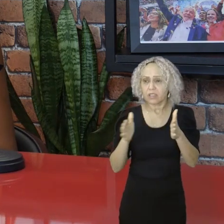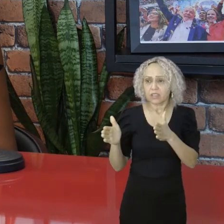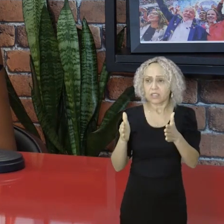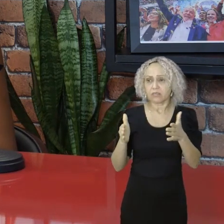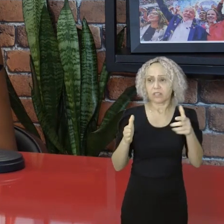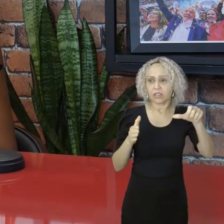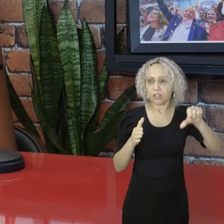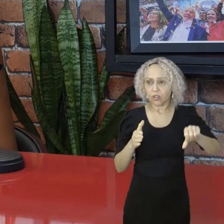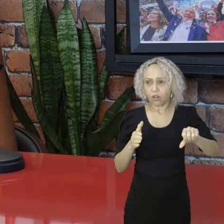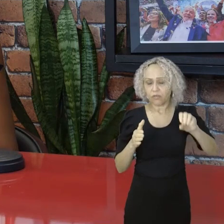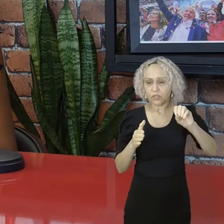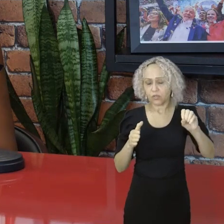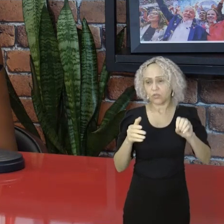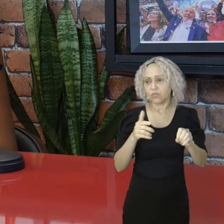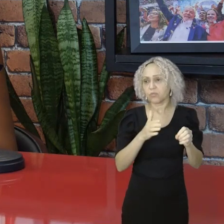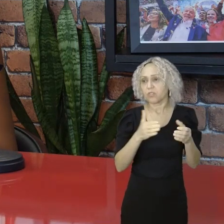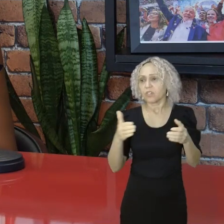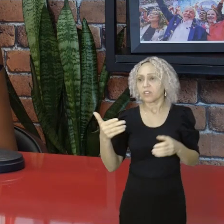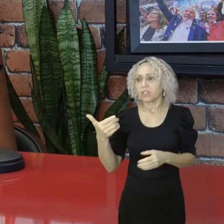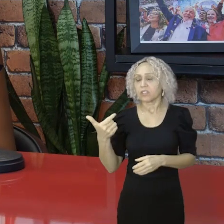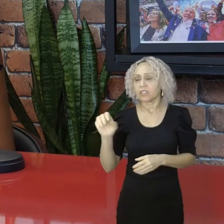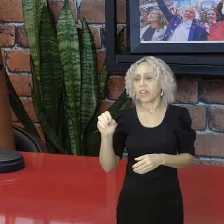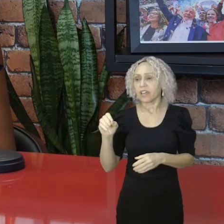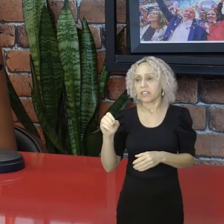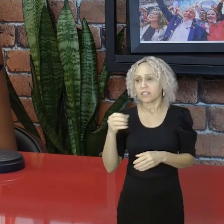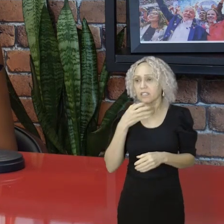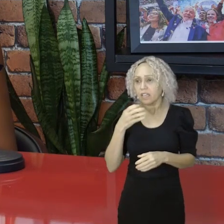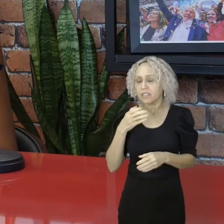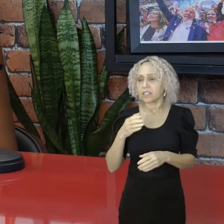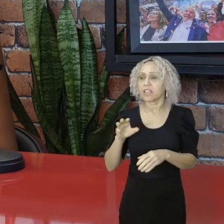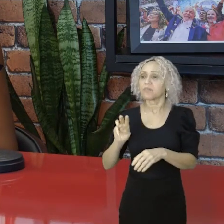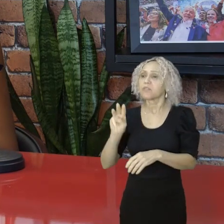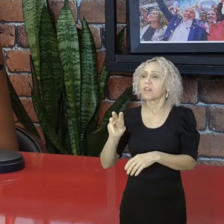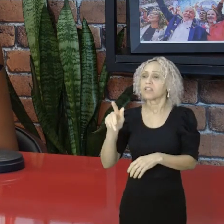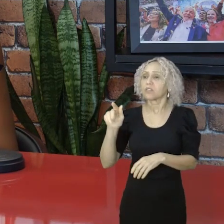entre o dia 9 de outubro e 10 de novembro pelo site